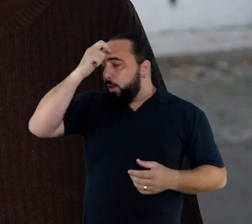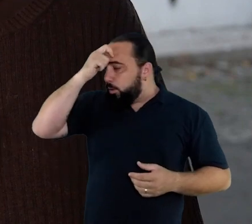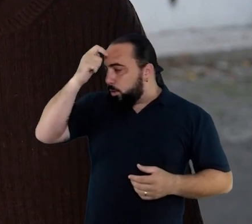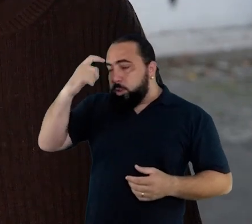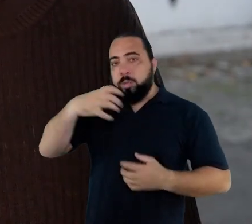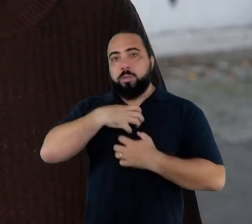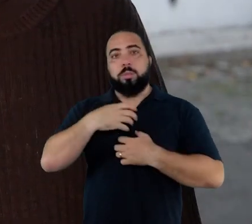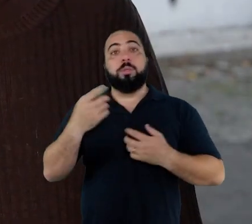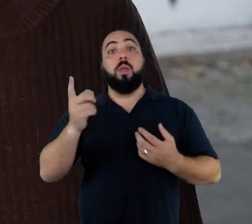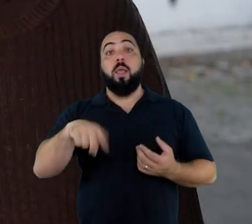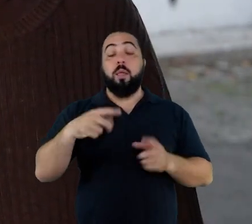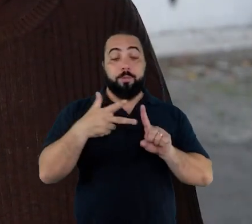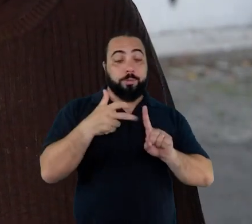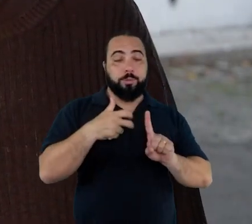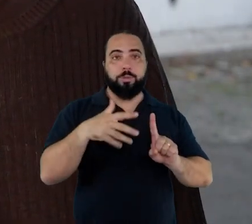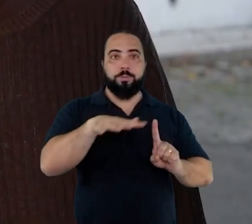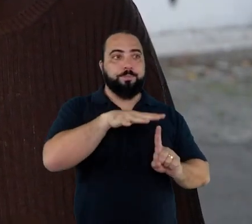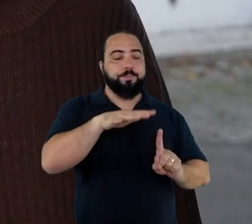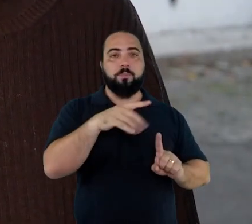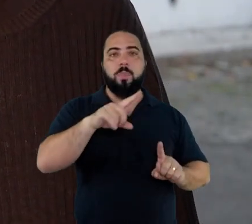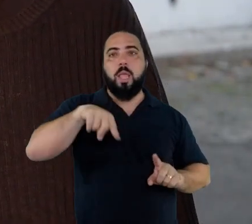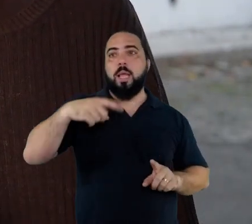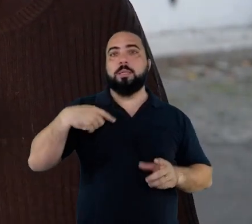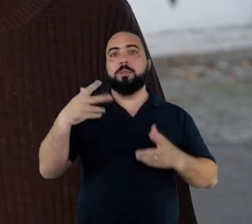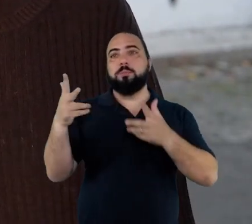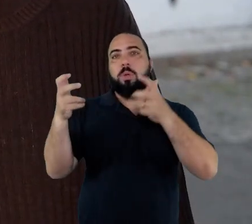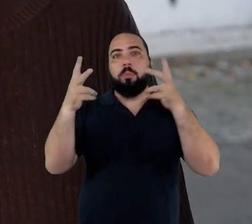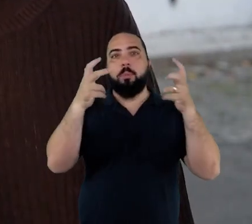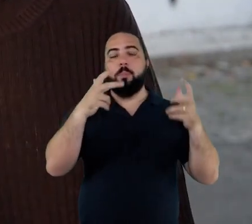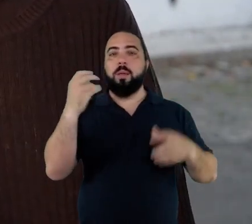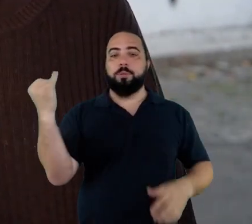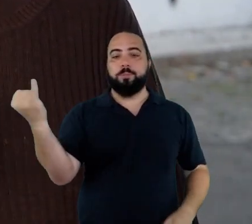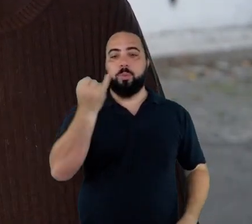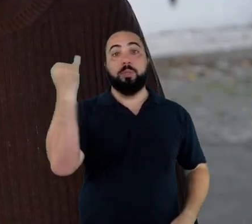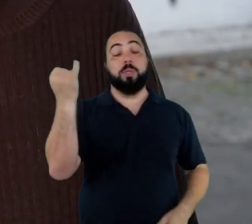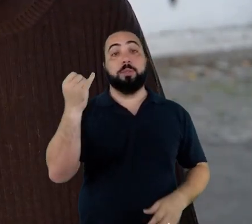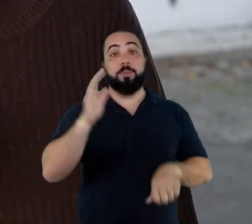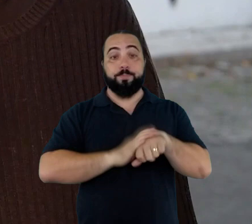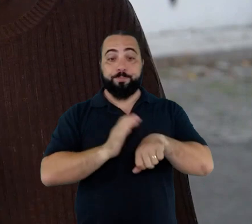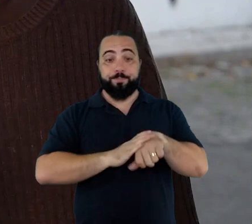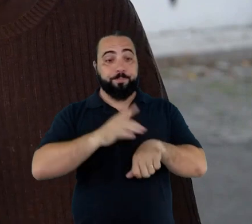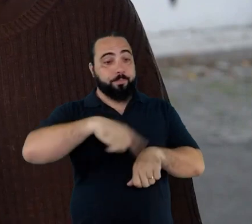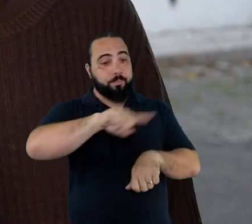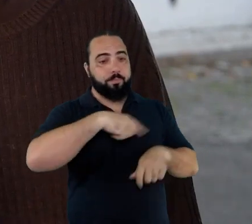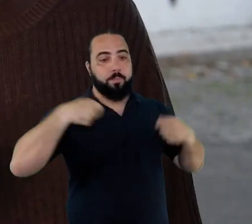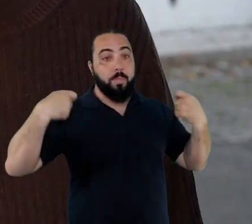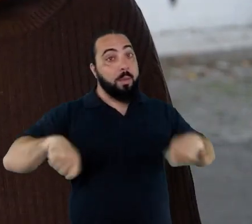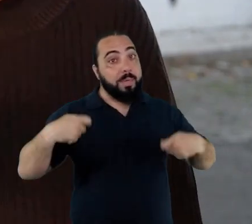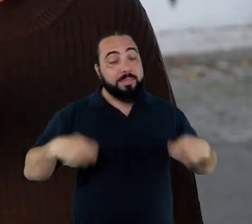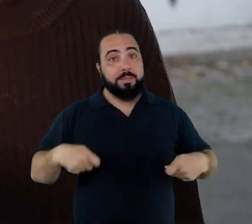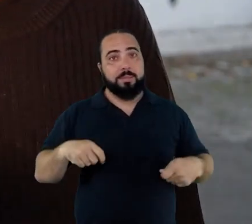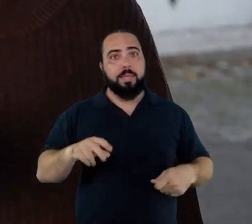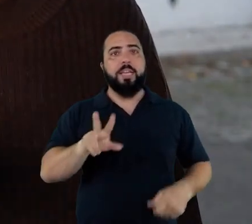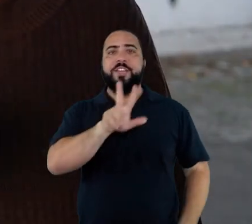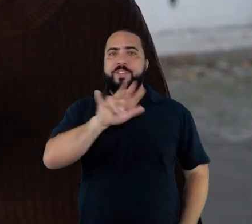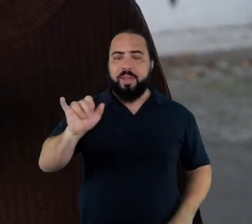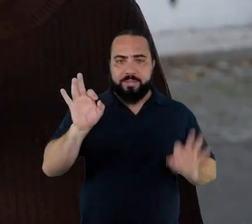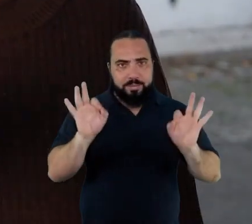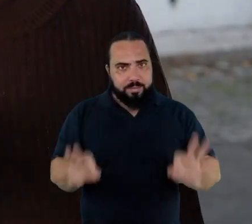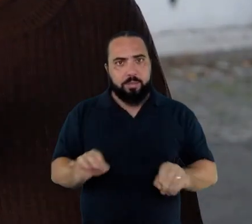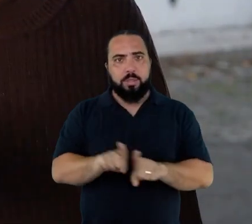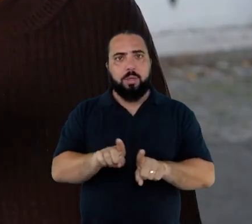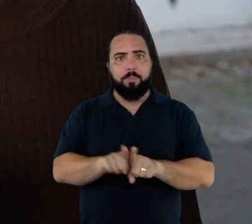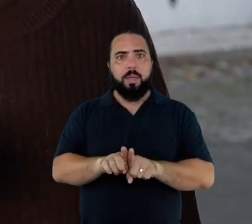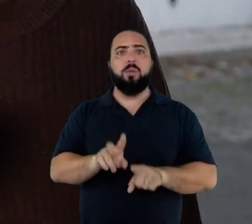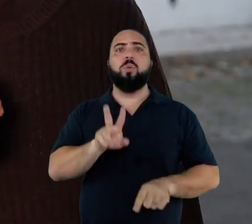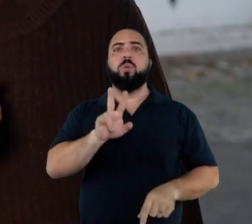indígena, para essa ancestralidade, para esses saberes e para essa importância que eles deveriam ter e terão, nós vamos lutar